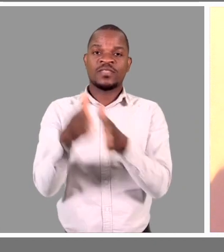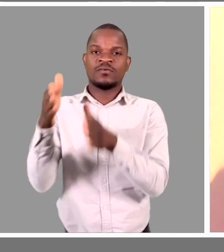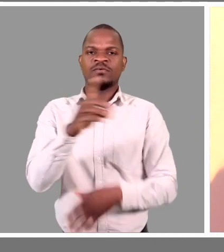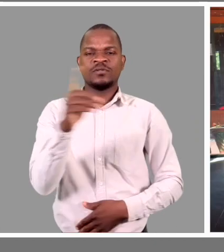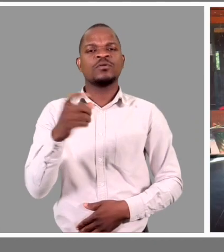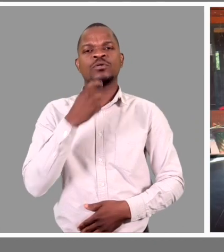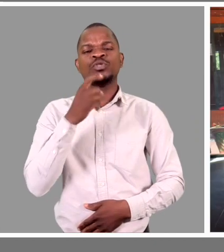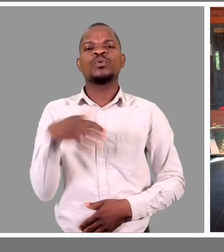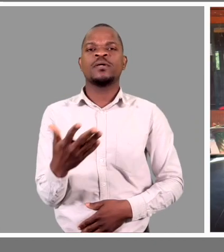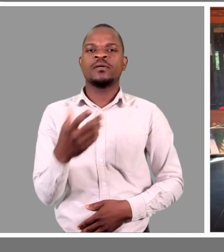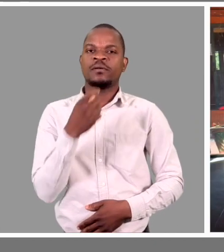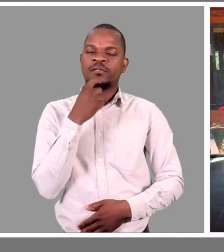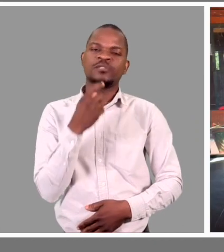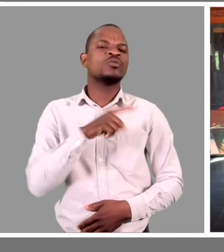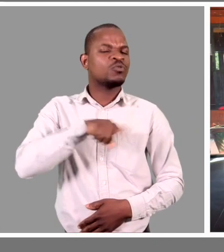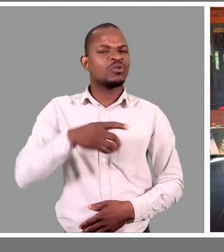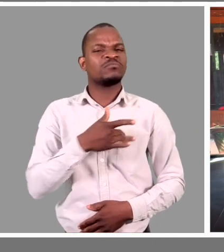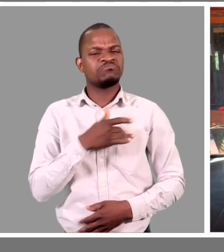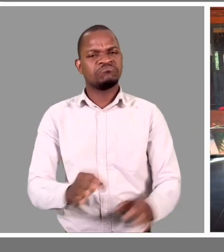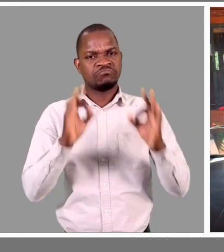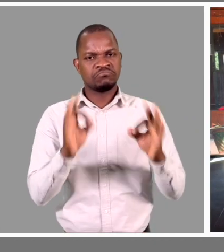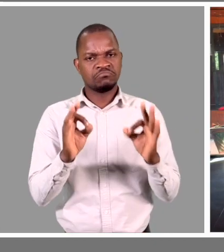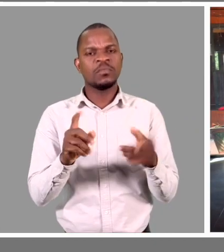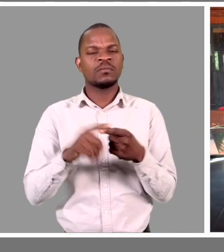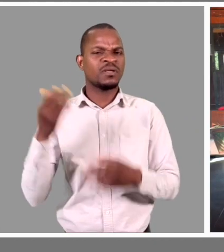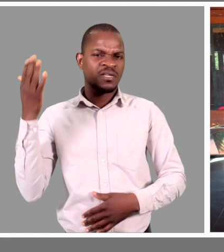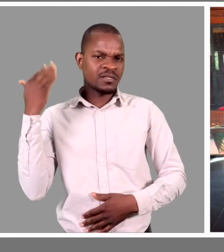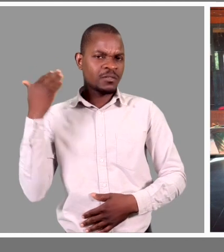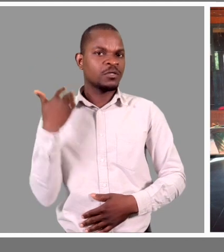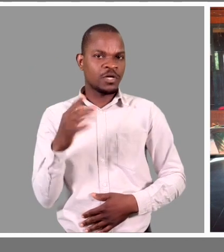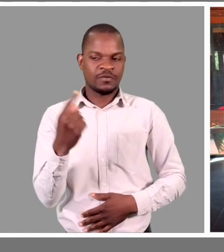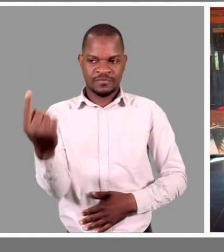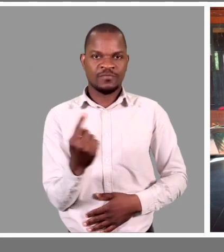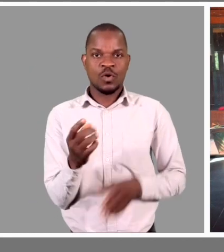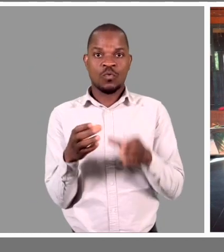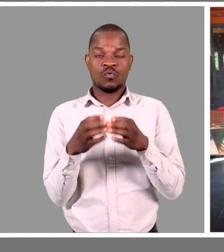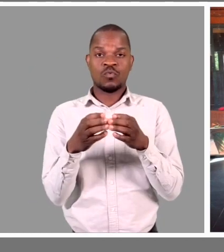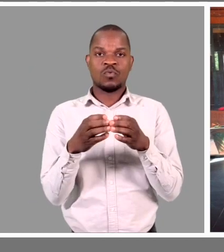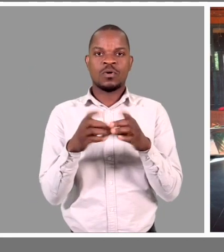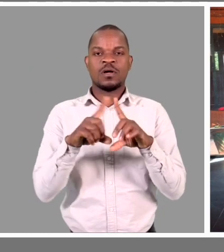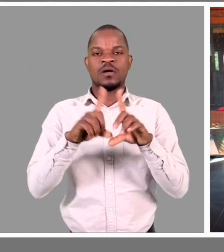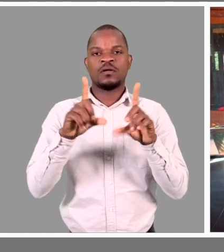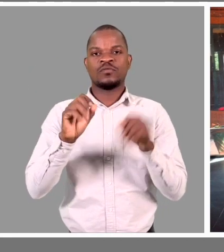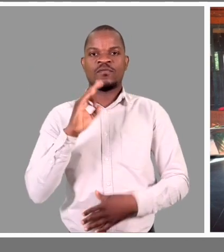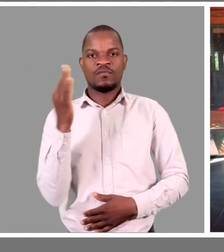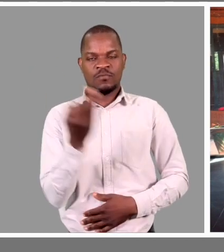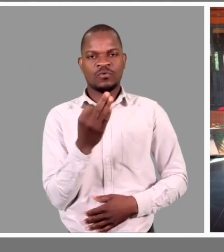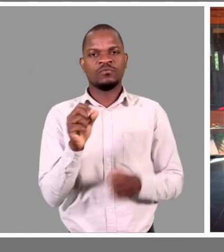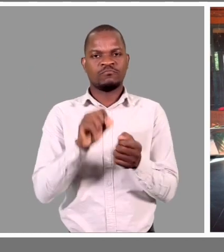bem recebidos, são bem atendidos e há dias tivemos também um seminário da FAMOD e